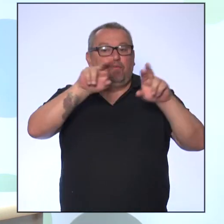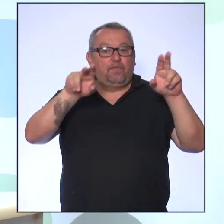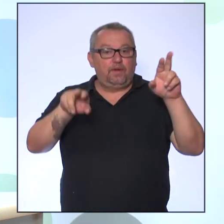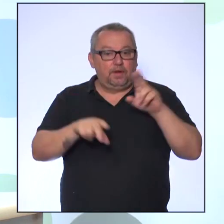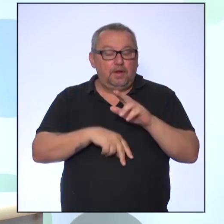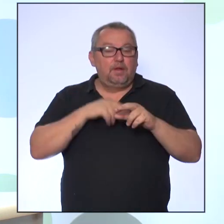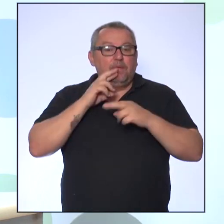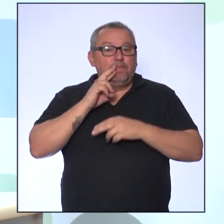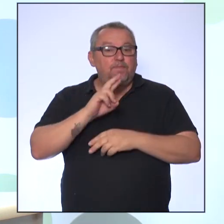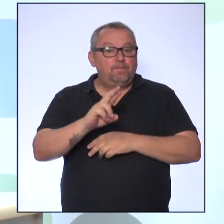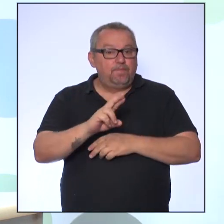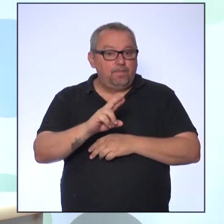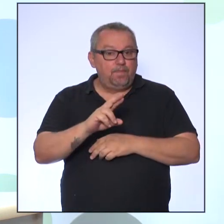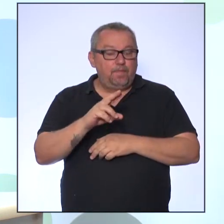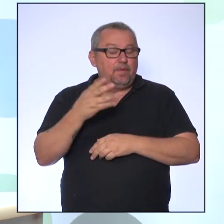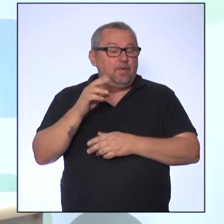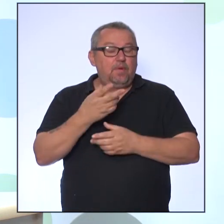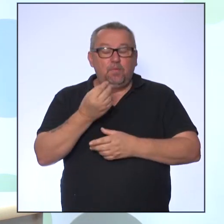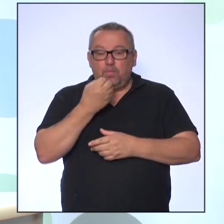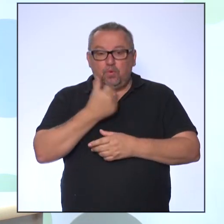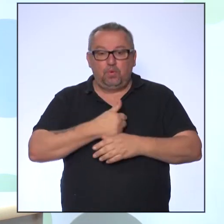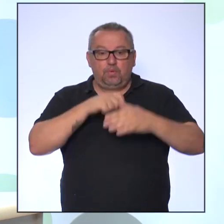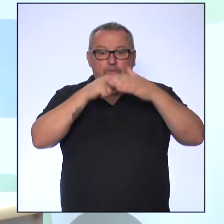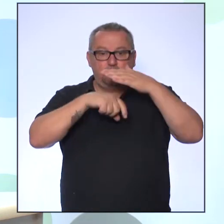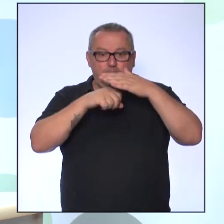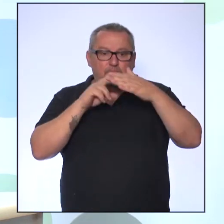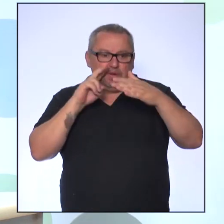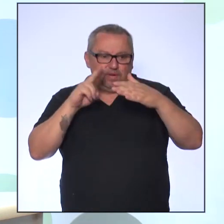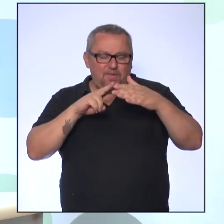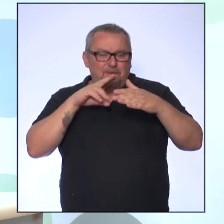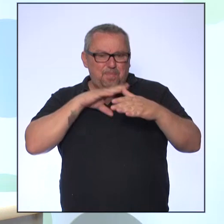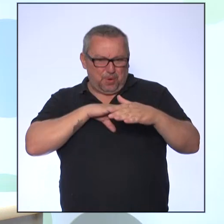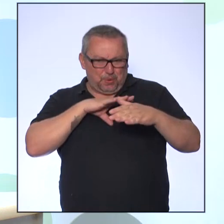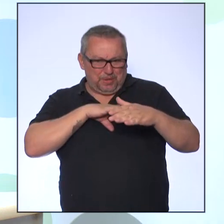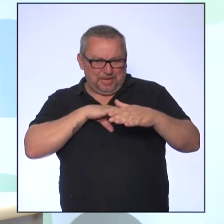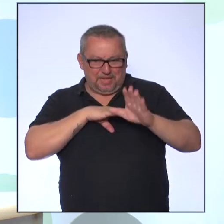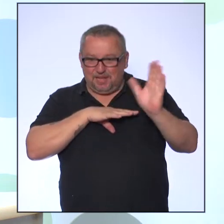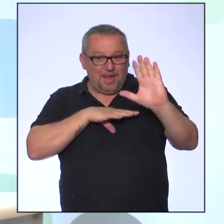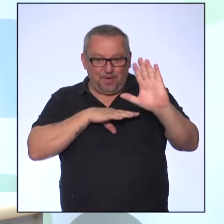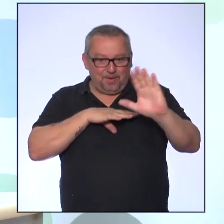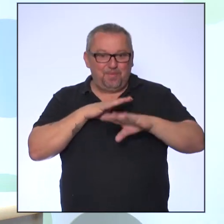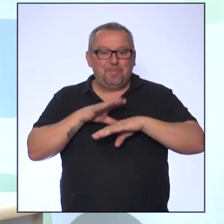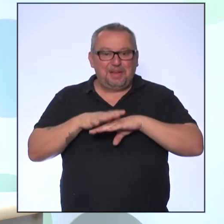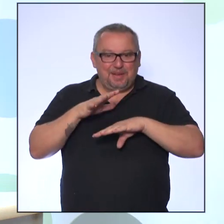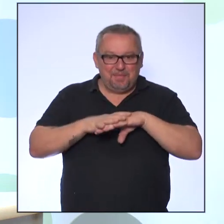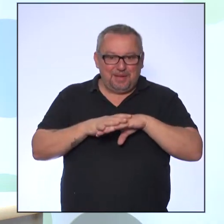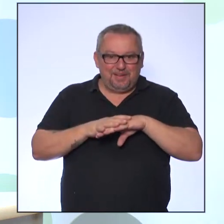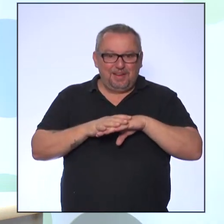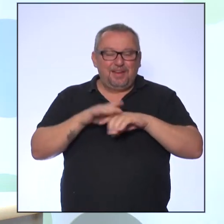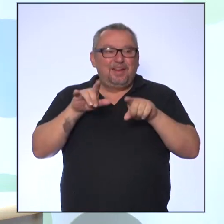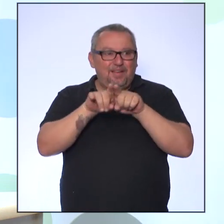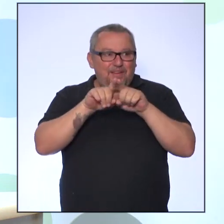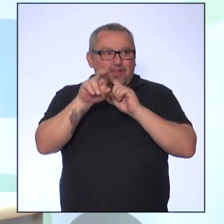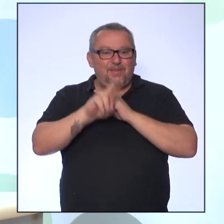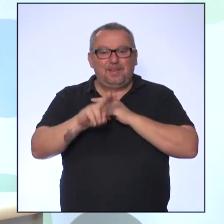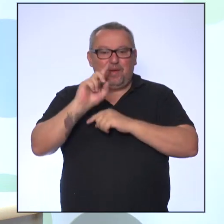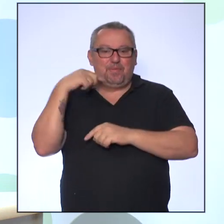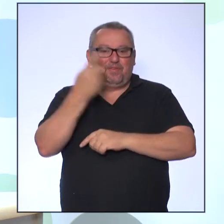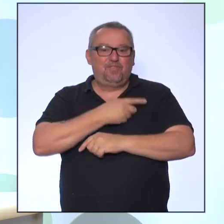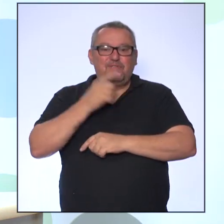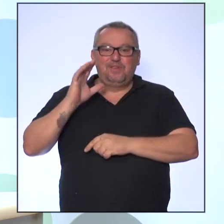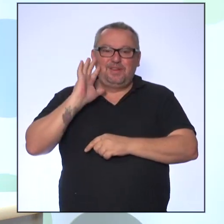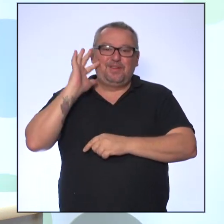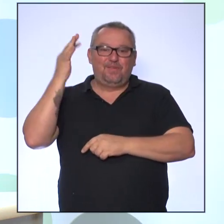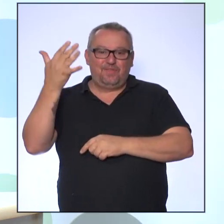no fluxograma. Vocês vão achar que é aula de português, mas não é. É aula de matemática e ele vai ser muito útil para nós tomarmos